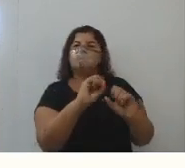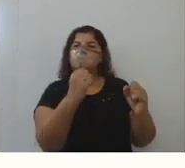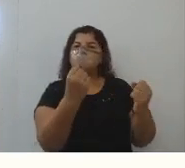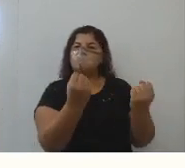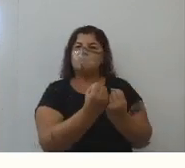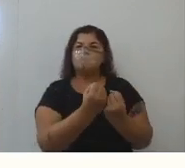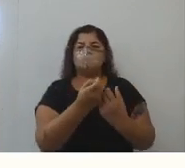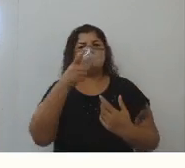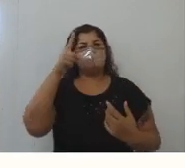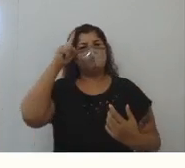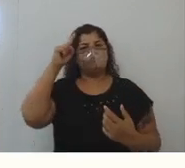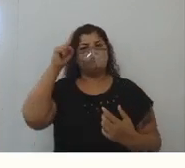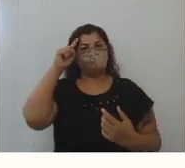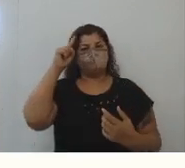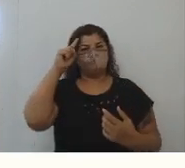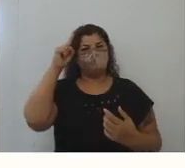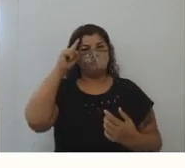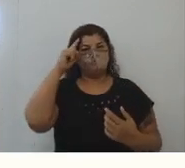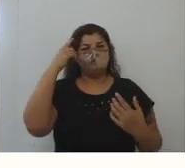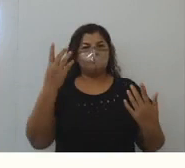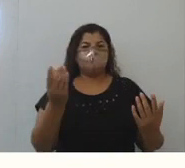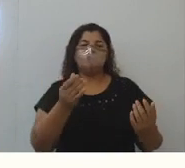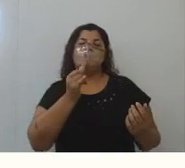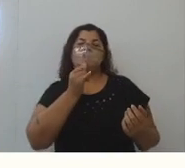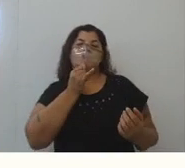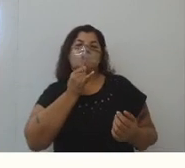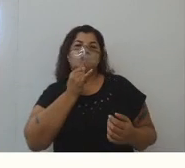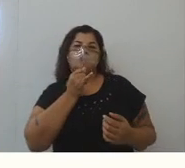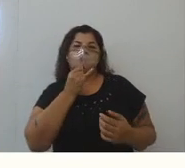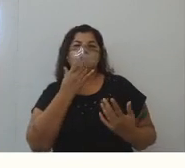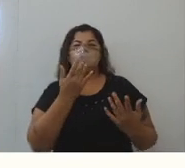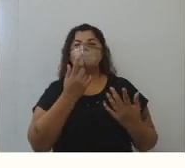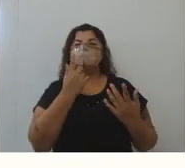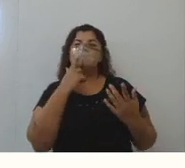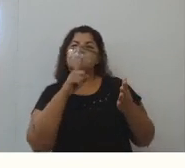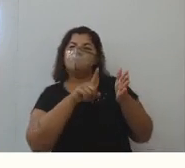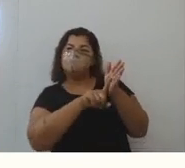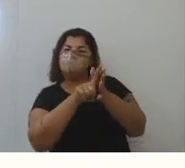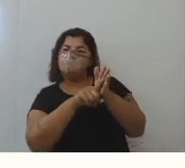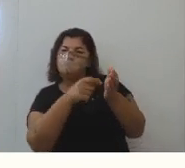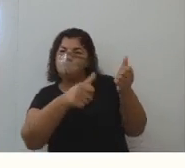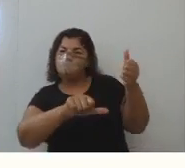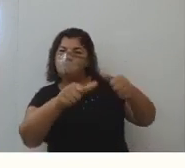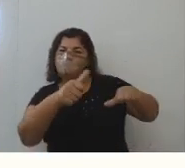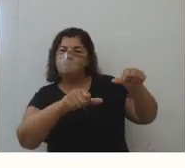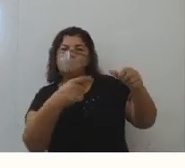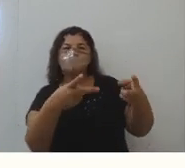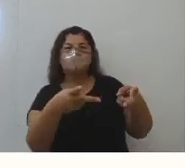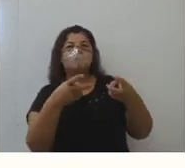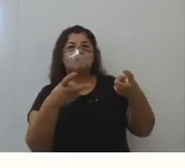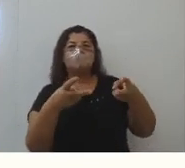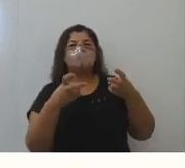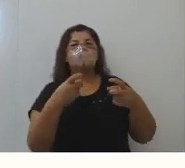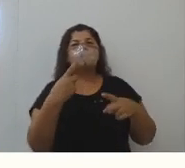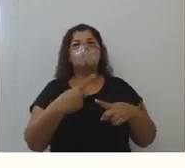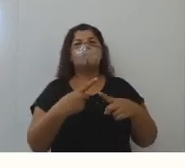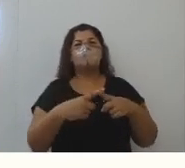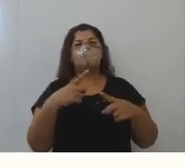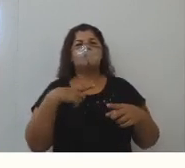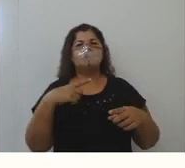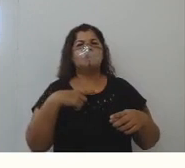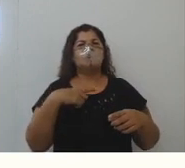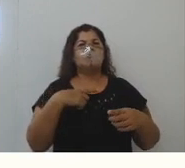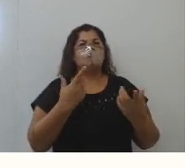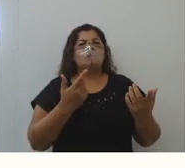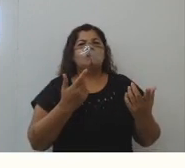cotidiano. Exemplo prático do olhar sociológico: examinar e entender por que existe superlotação